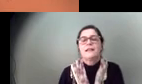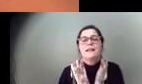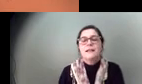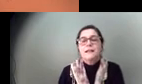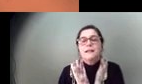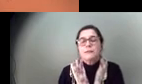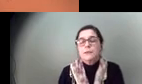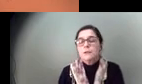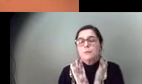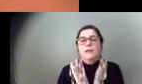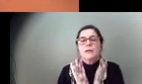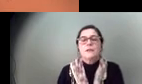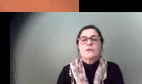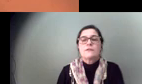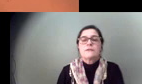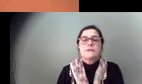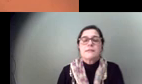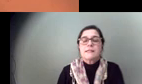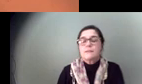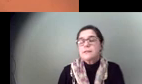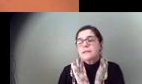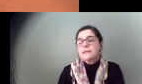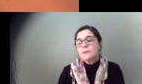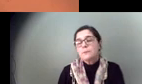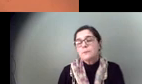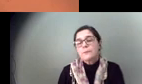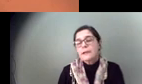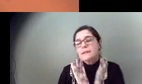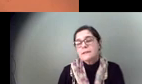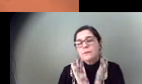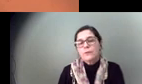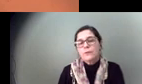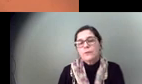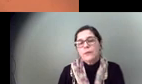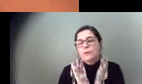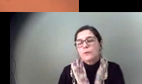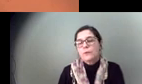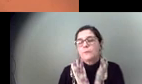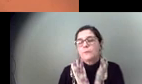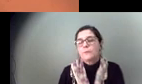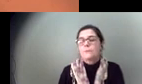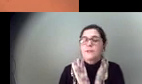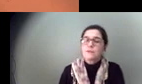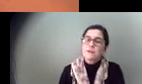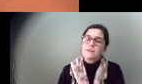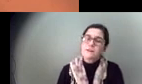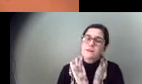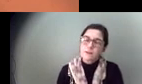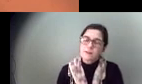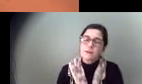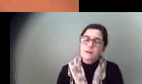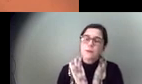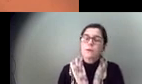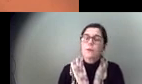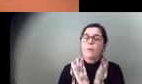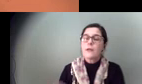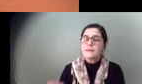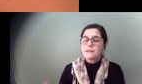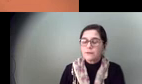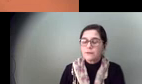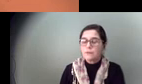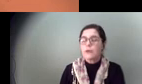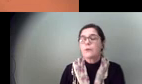né? Em abril, nós fizemos, então, esse movimento das nossas ações, né?